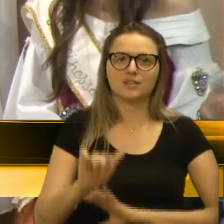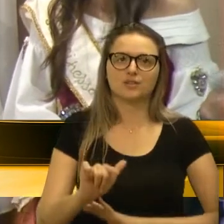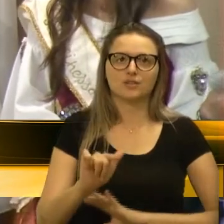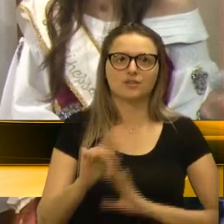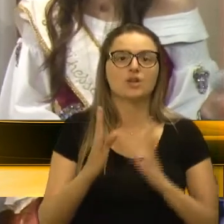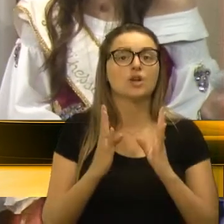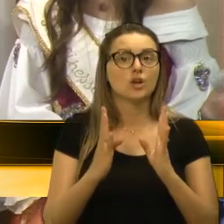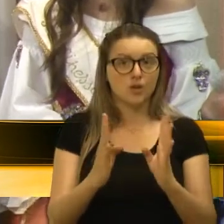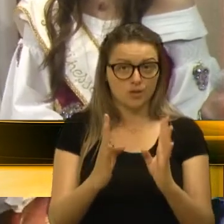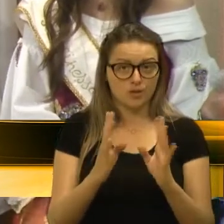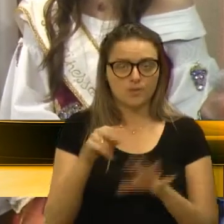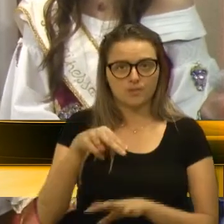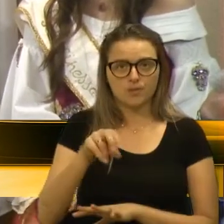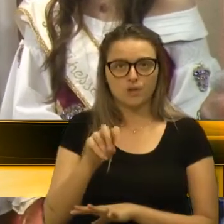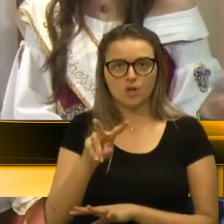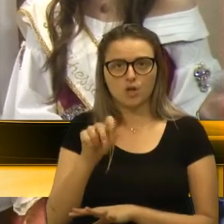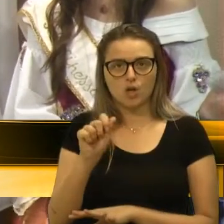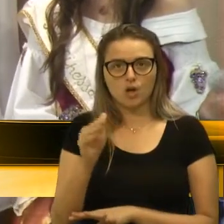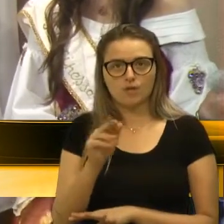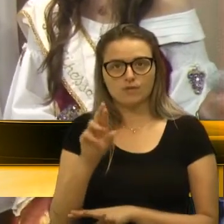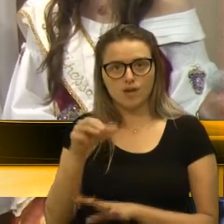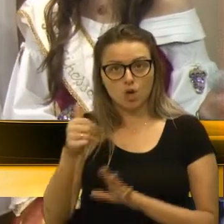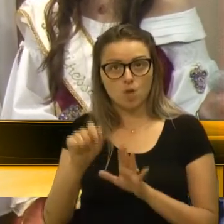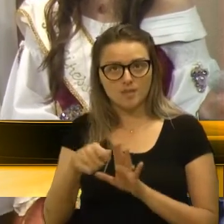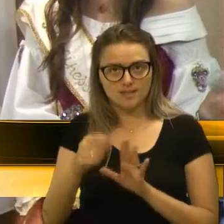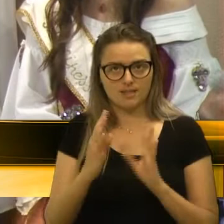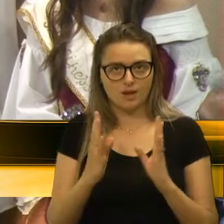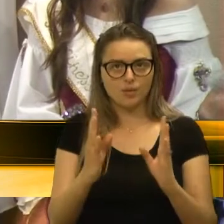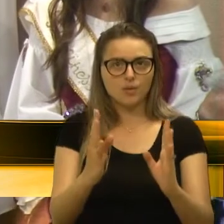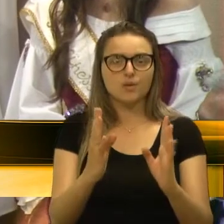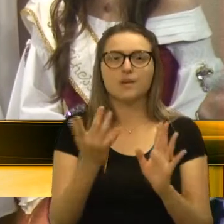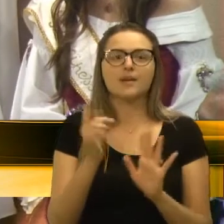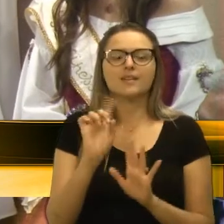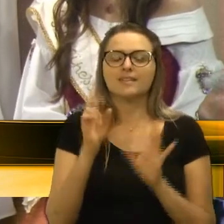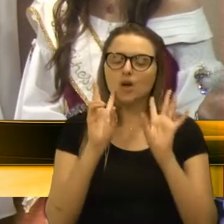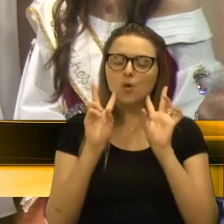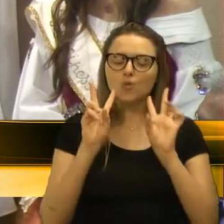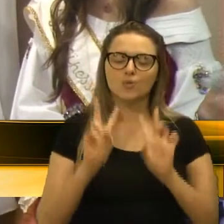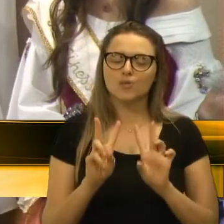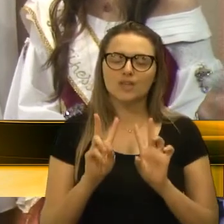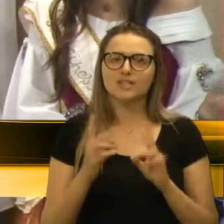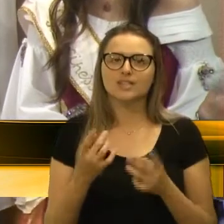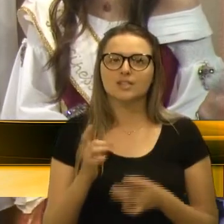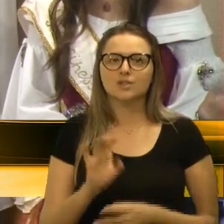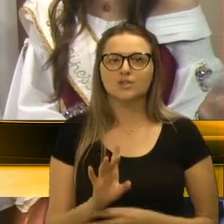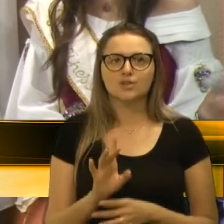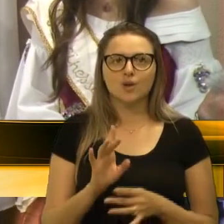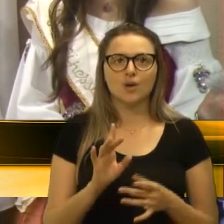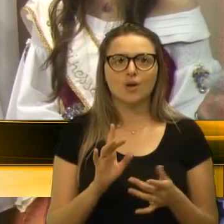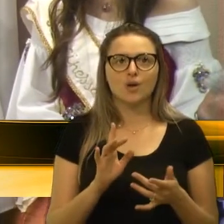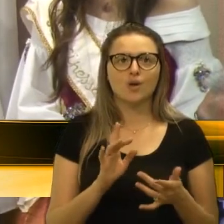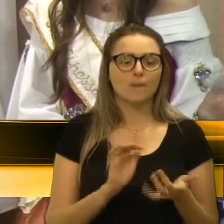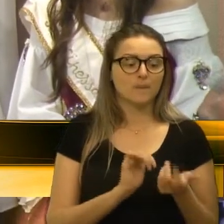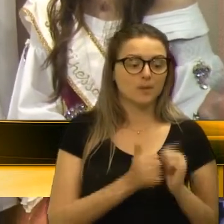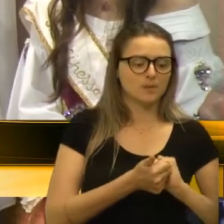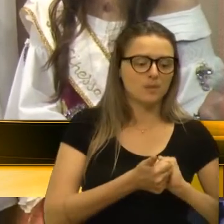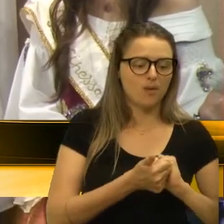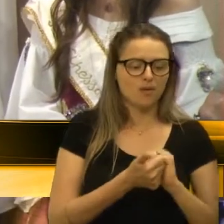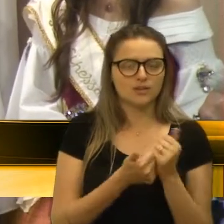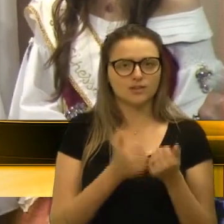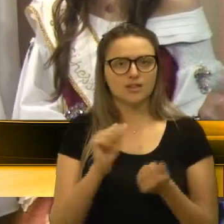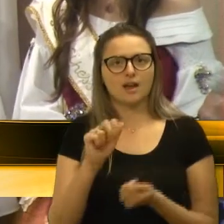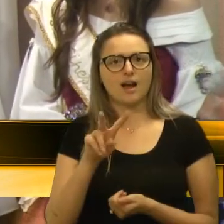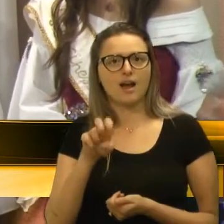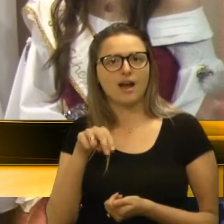Roma do Sul, através dessa festa, não está sendo vista apenas pelo esporte de aventura,